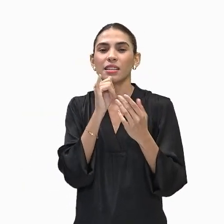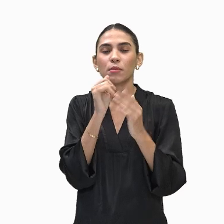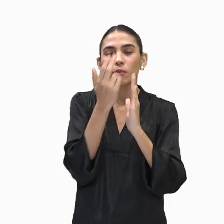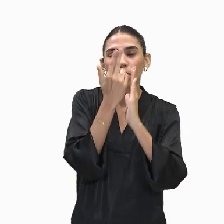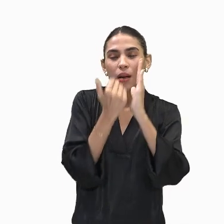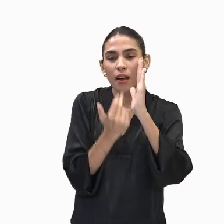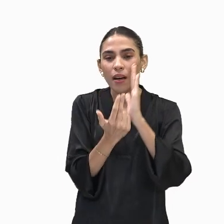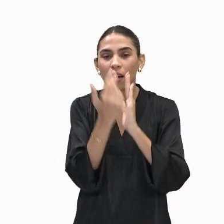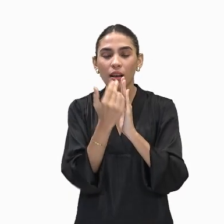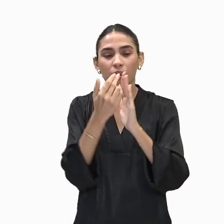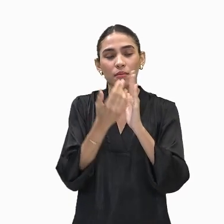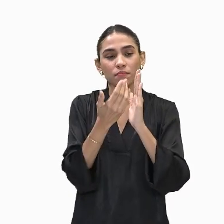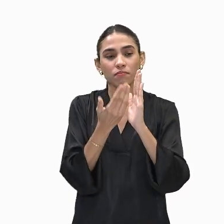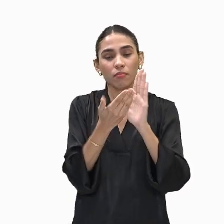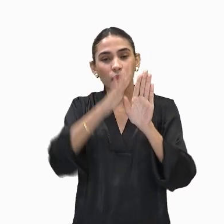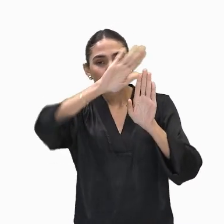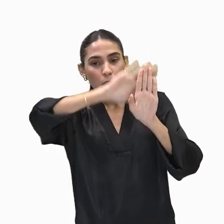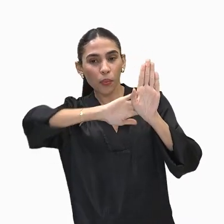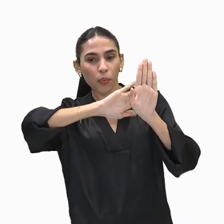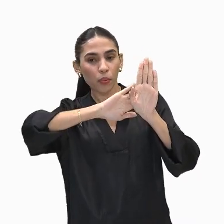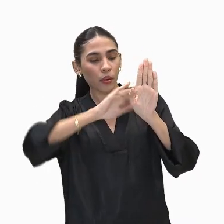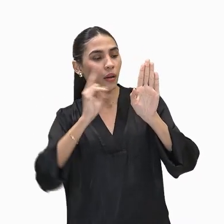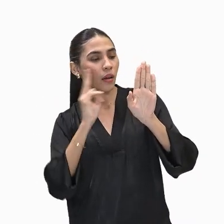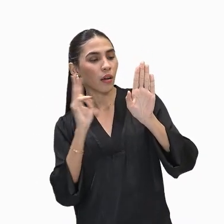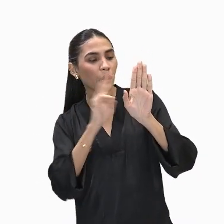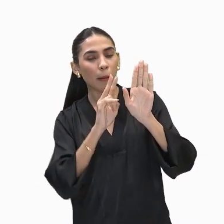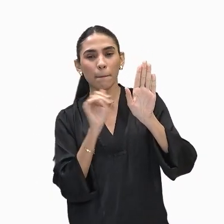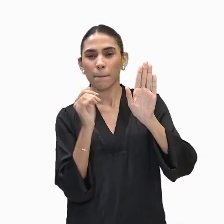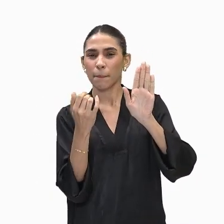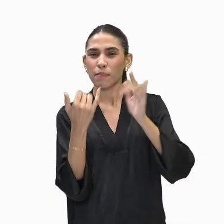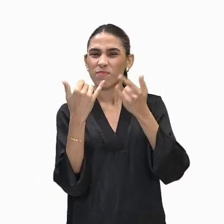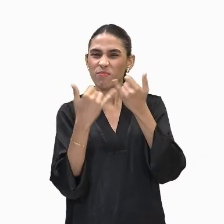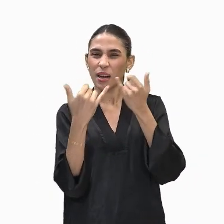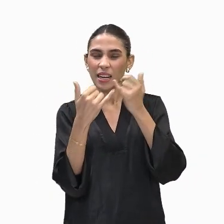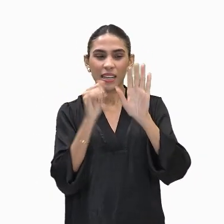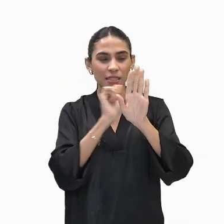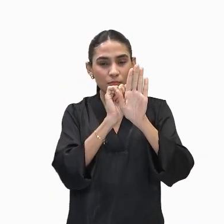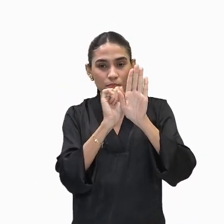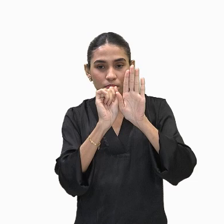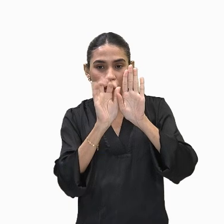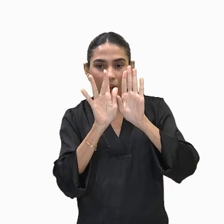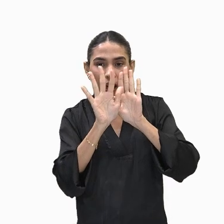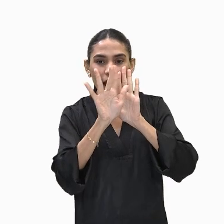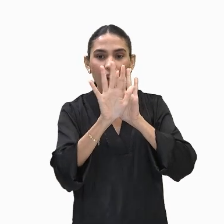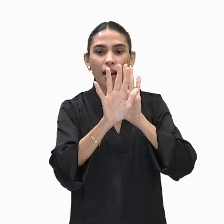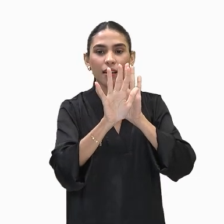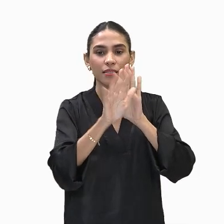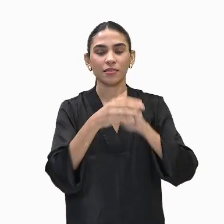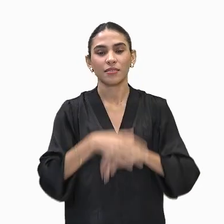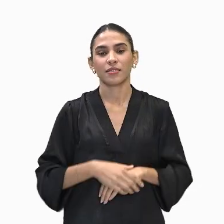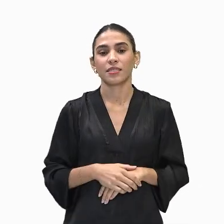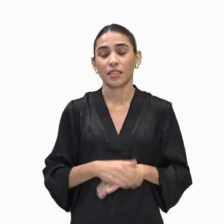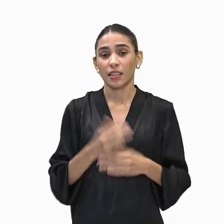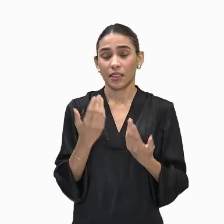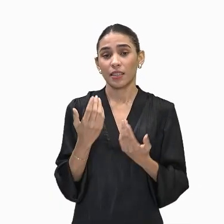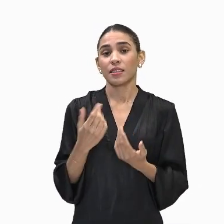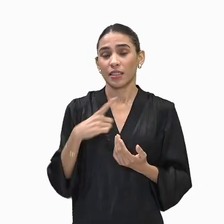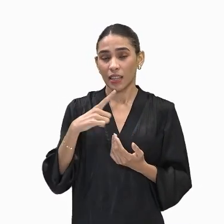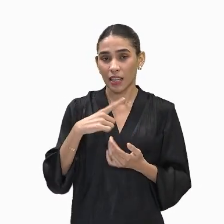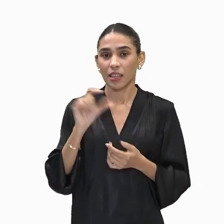com o fundo da imagem, parece que essa imagem está saindo, né? Existem muitas intervenções de grafite que eles